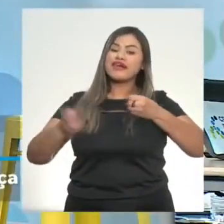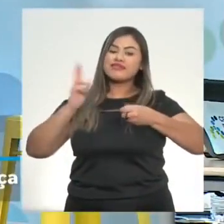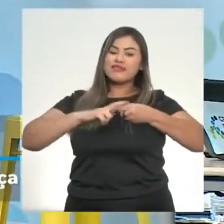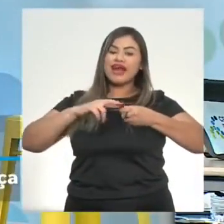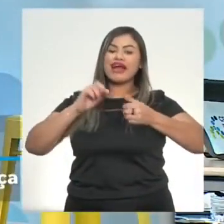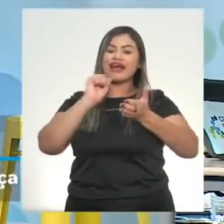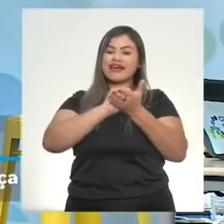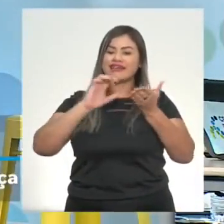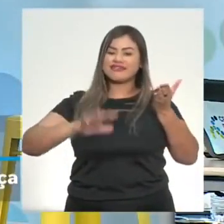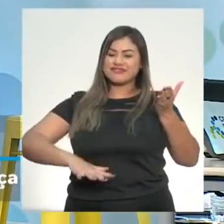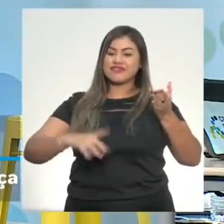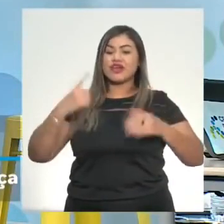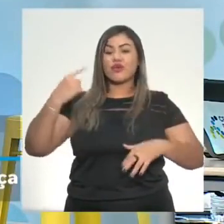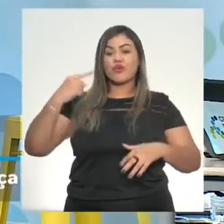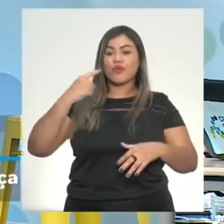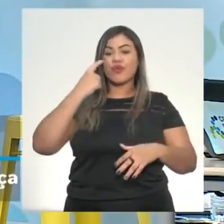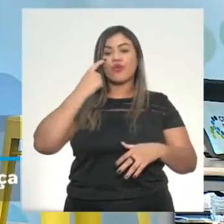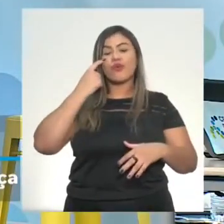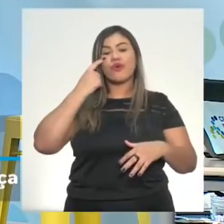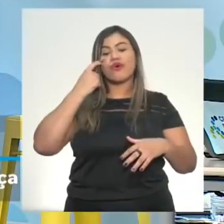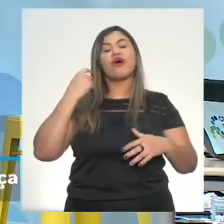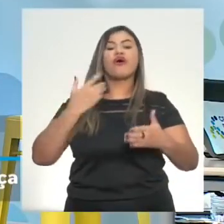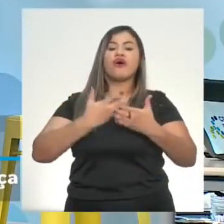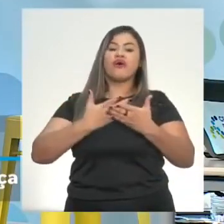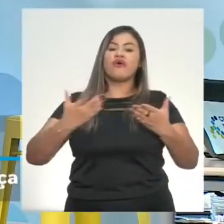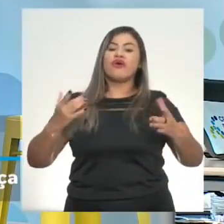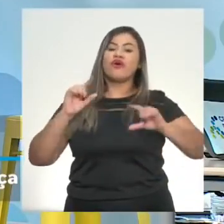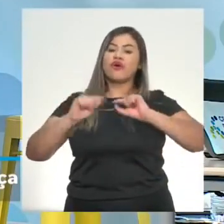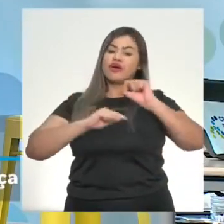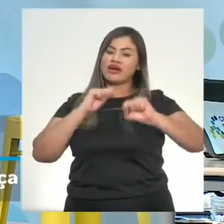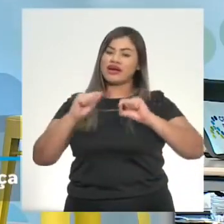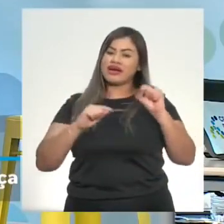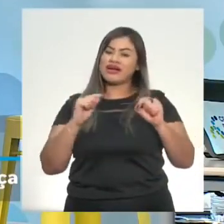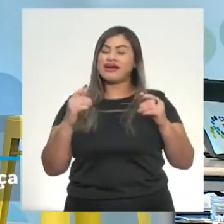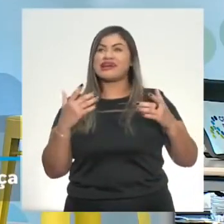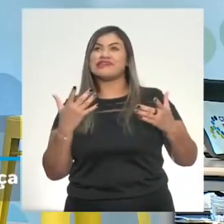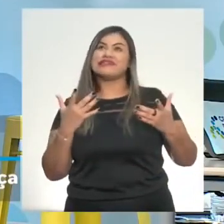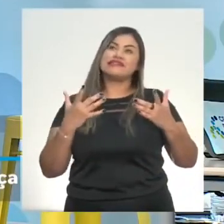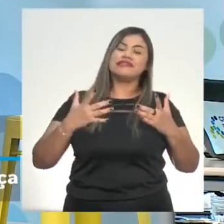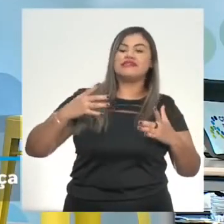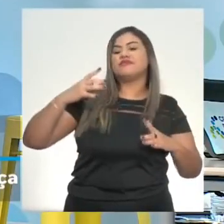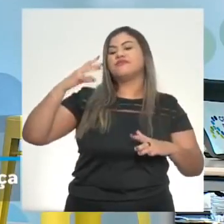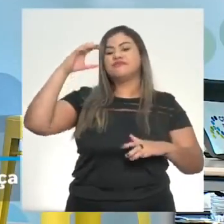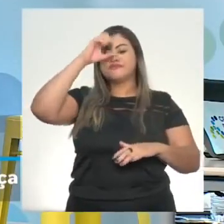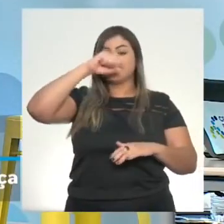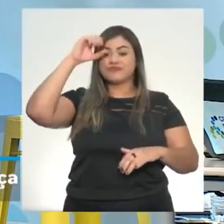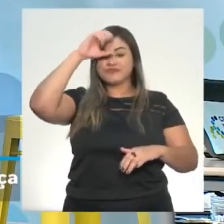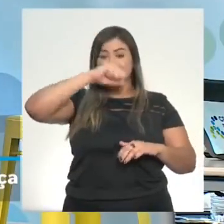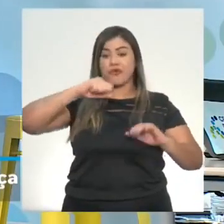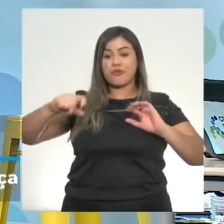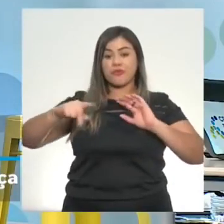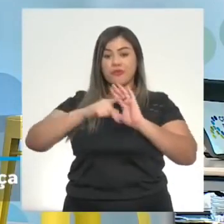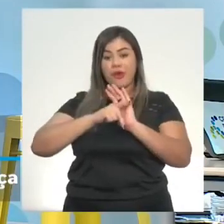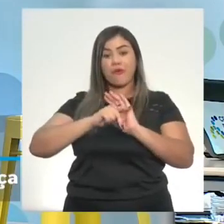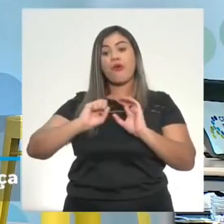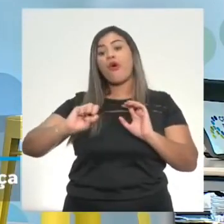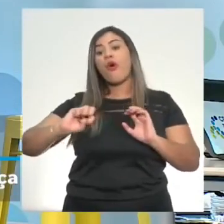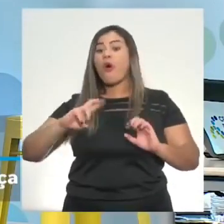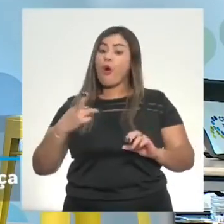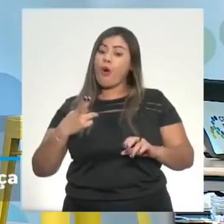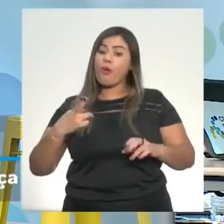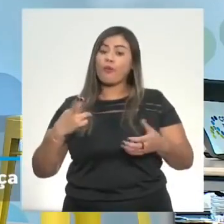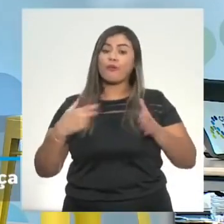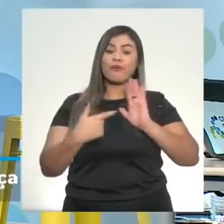sequência de atividades 1 vai trazer para vocês algum outro conhecimento ou mesmo vai mostrar para